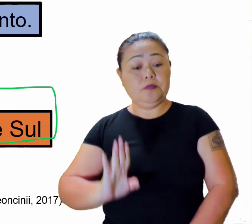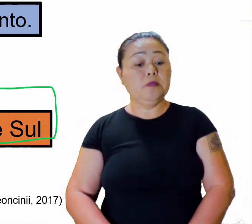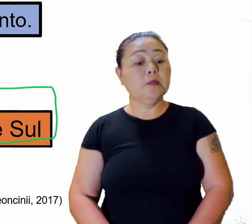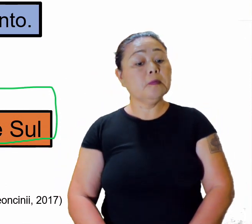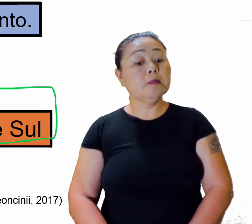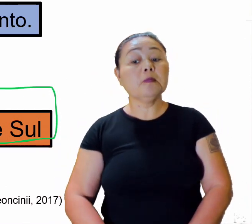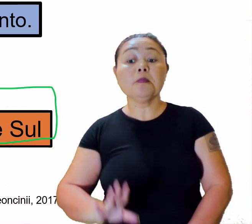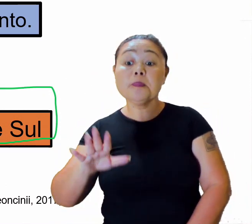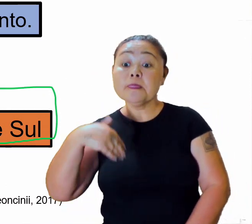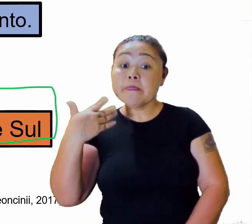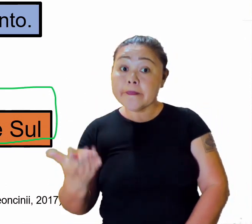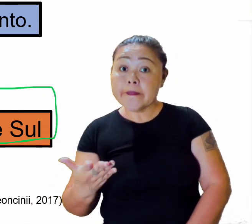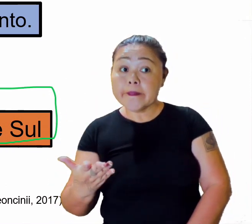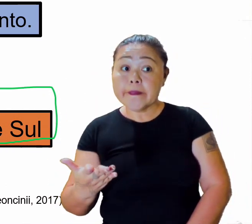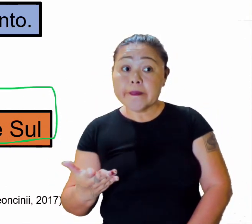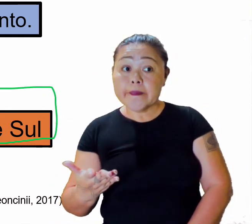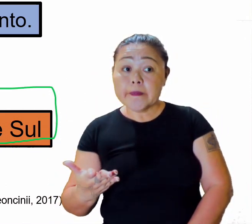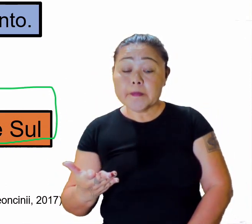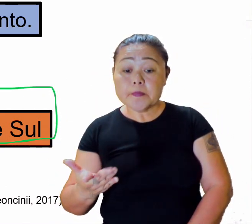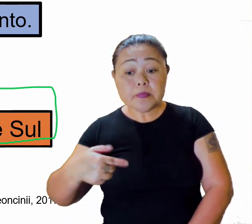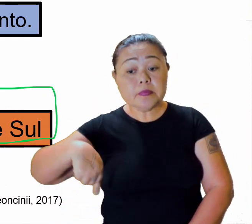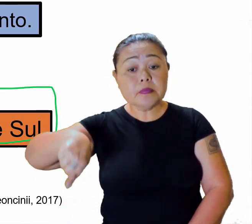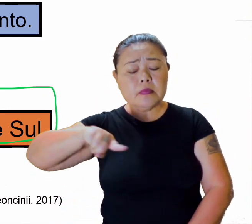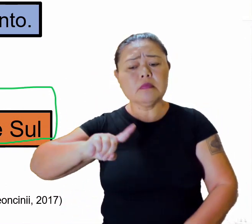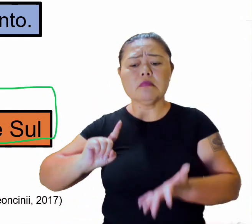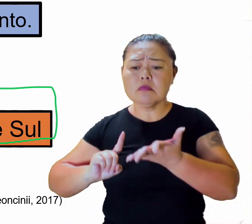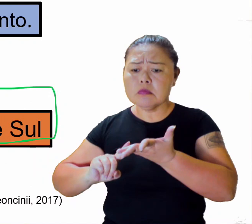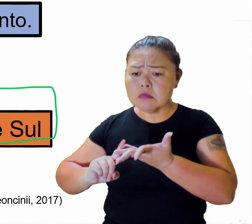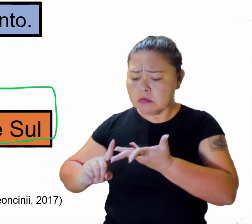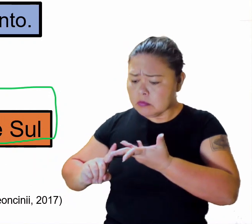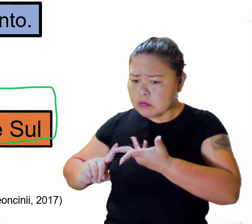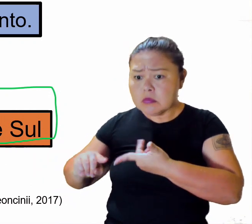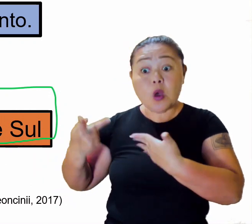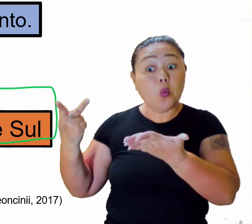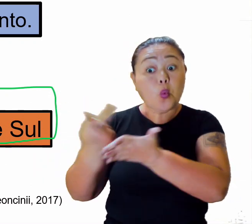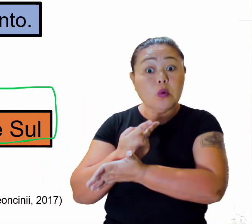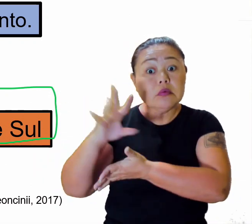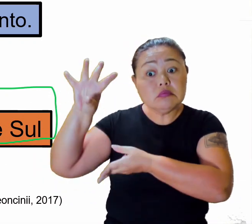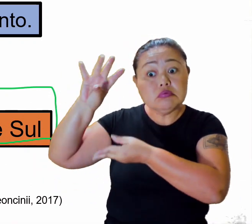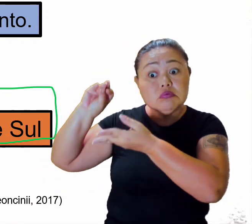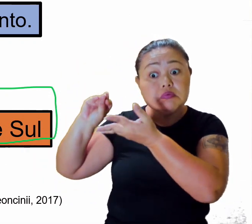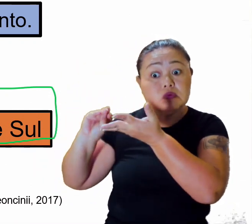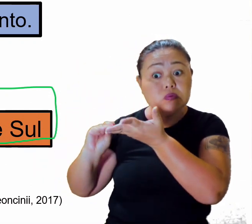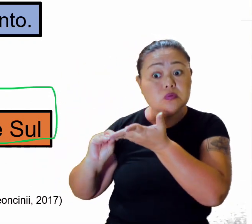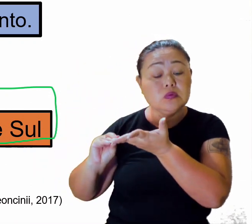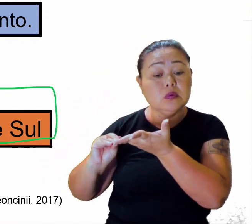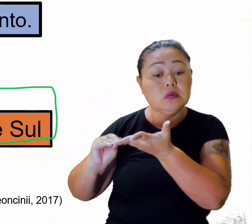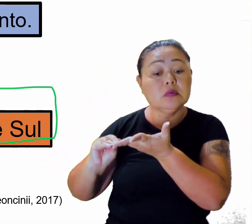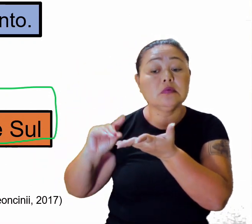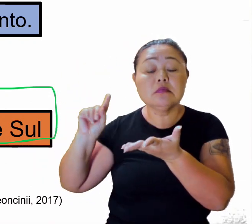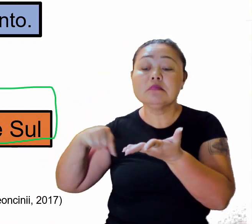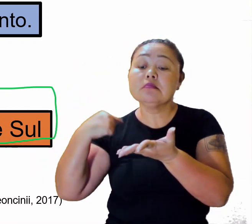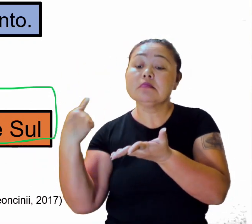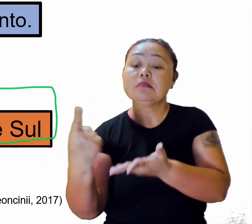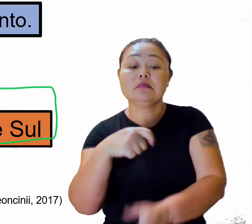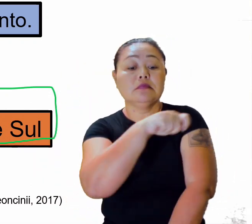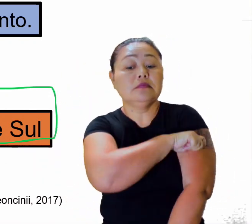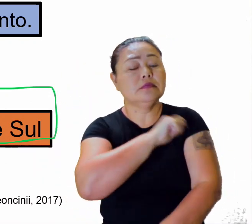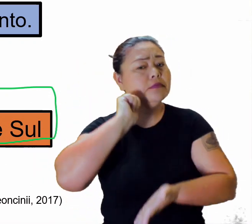Brasil. Então, com todos esses fatores acontecendo, professor Rogério, nossos